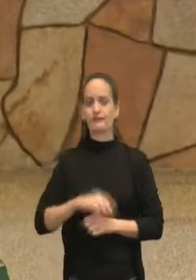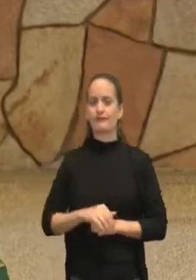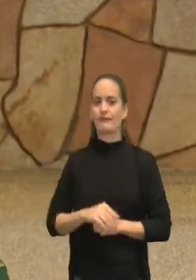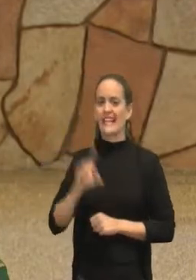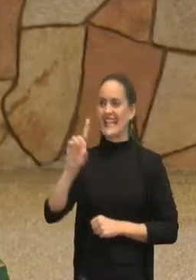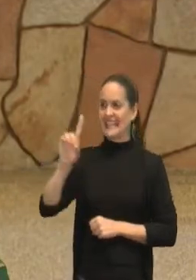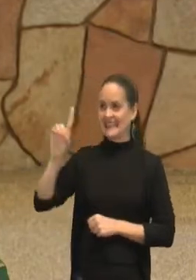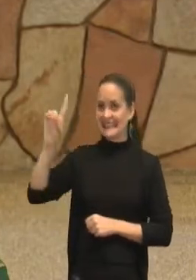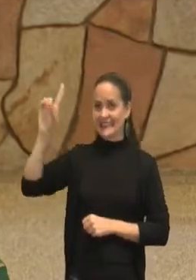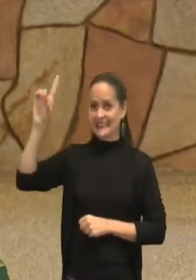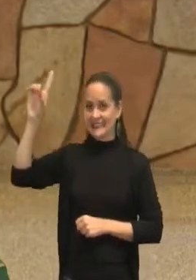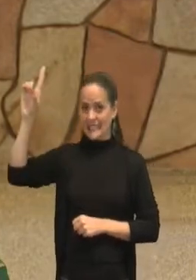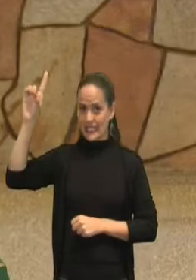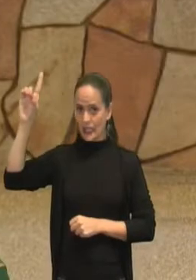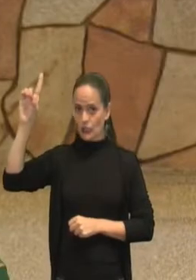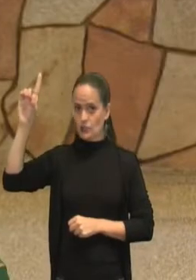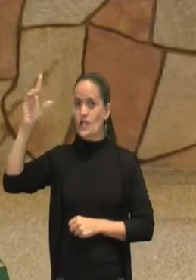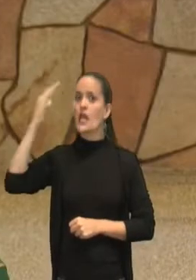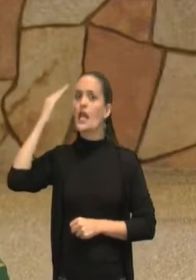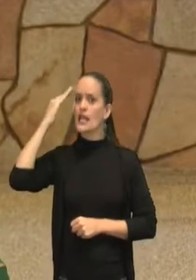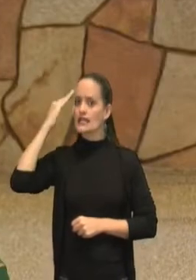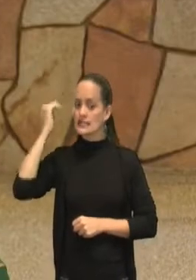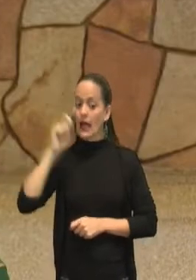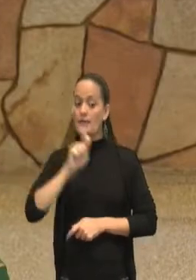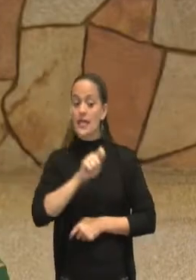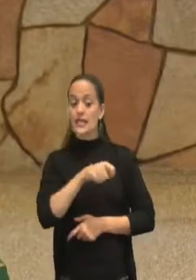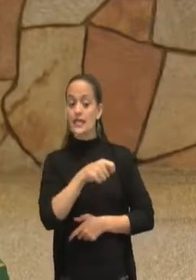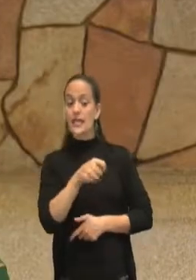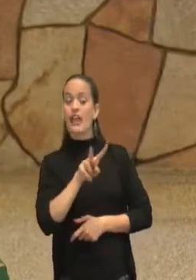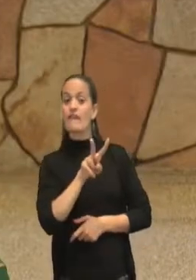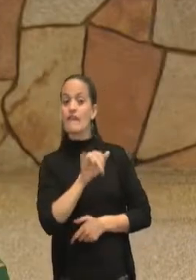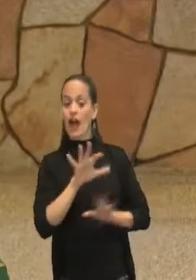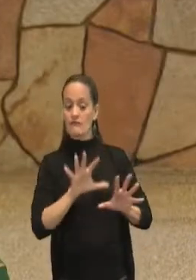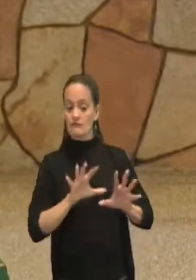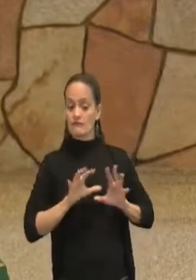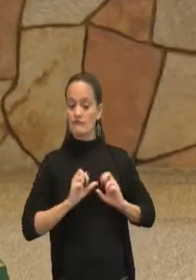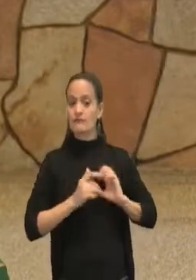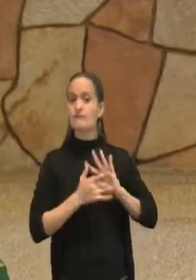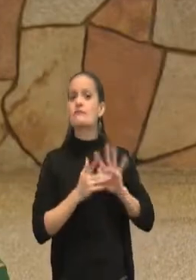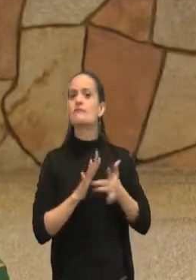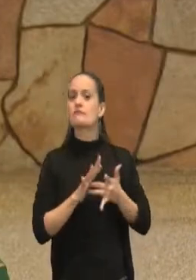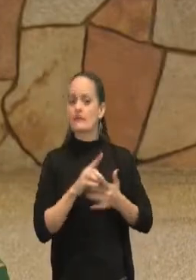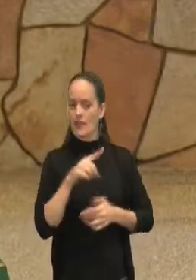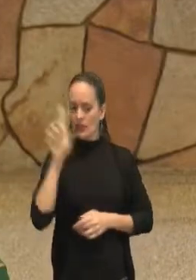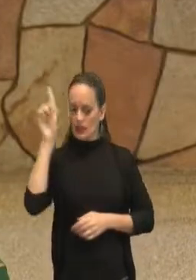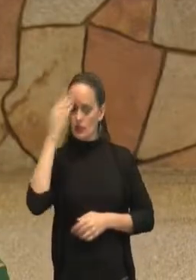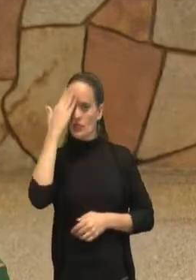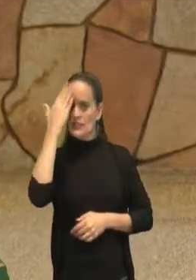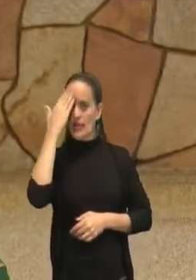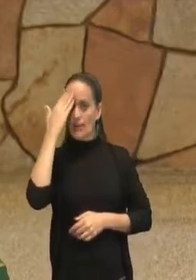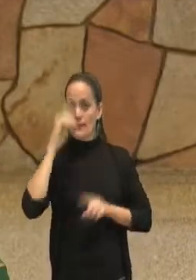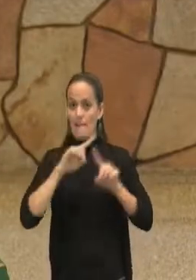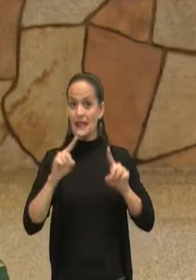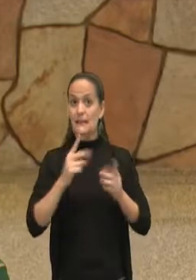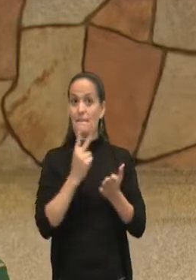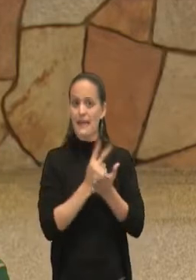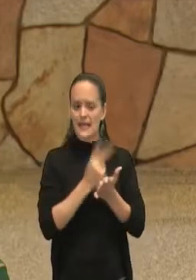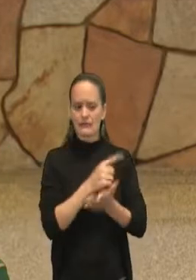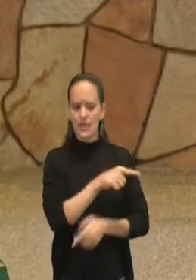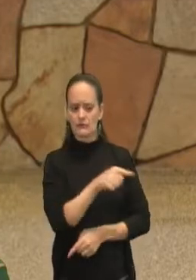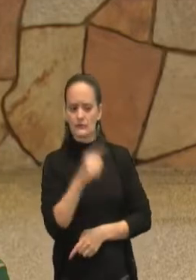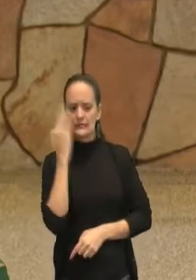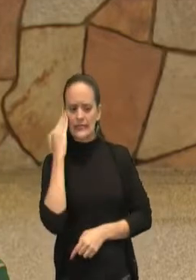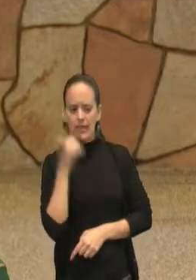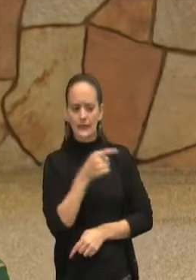Deus é onisciente, Ele sabe quem vai aceitar, Ele sabe quem vai rejeitar, mas o fato dele saber